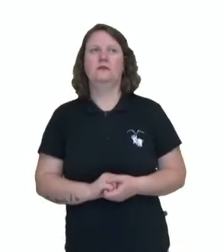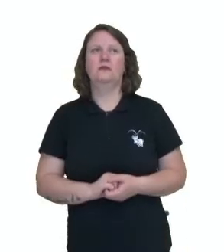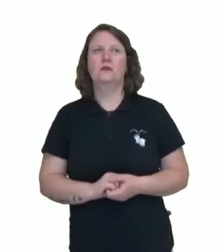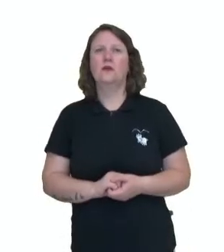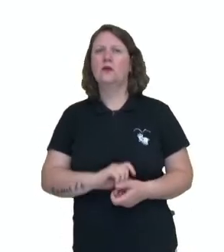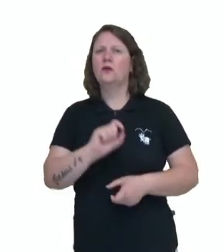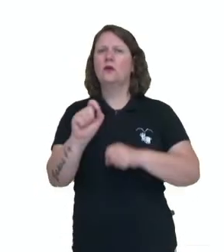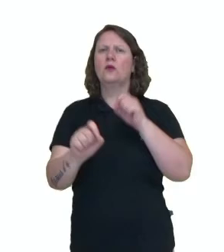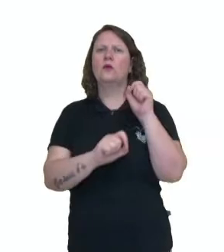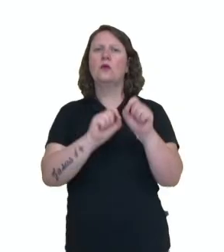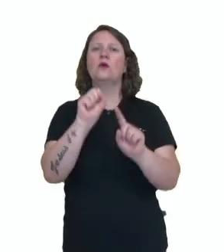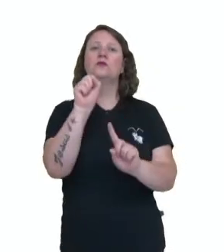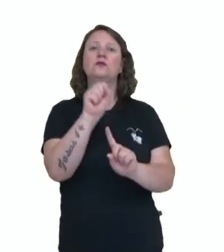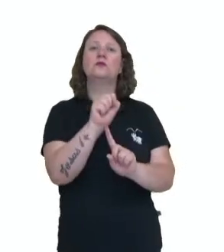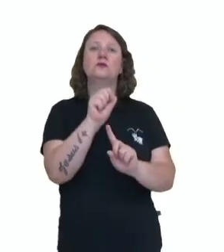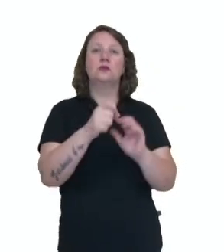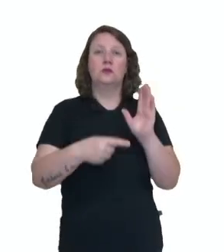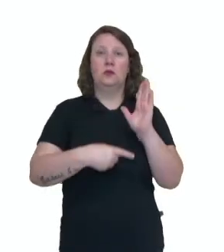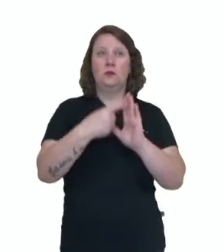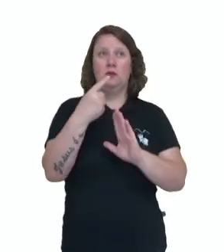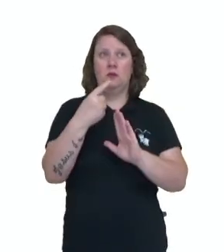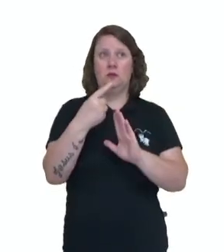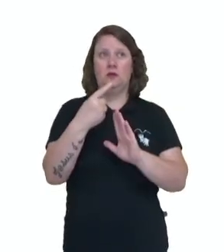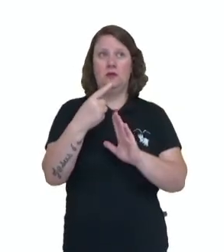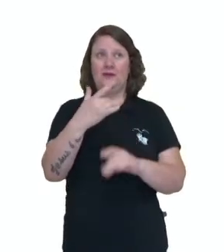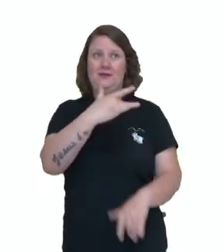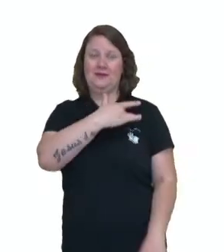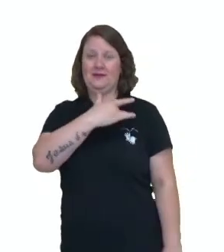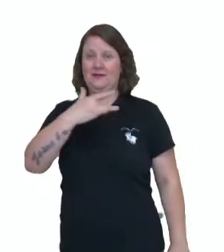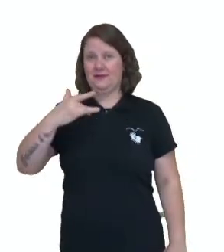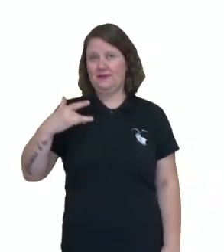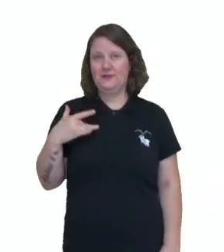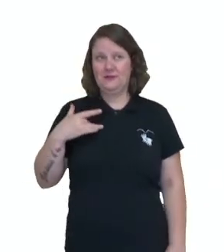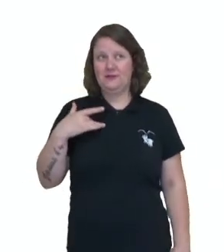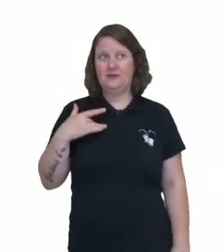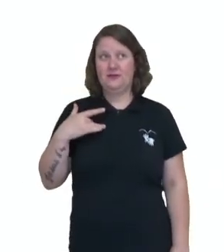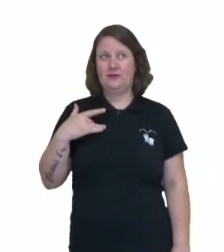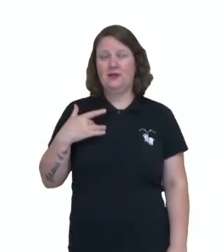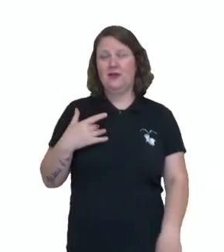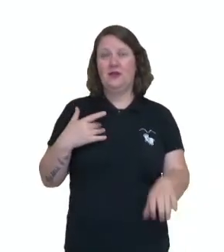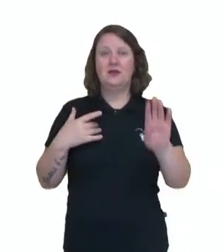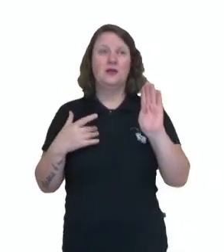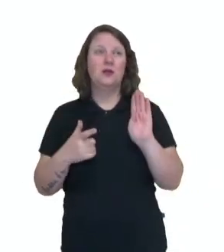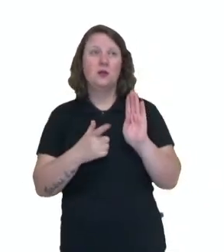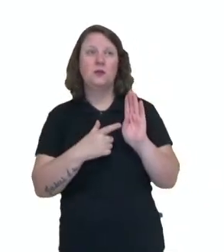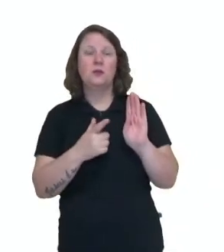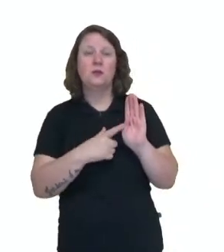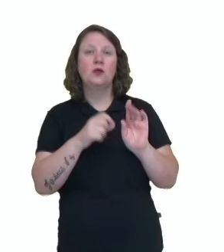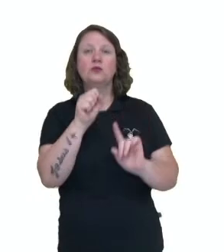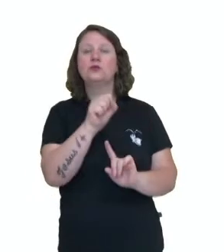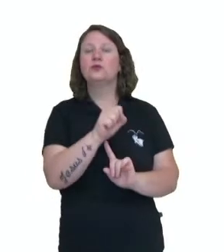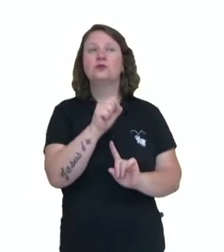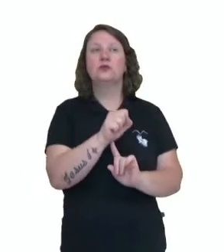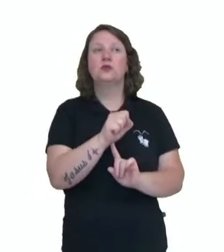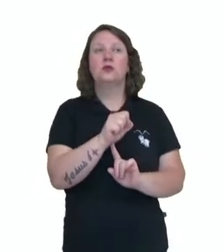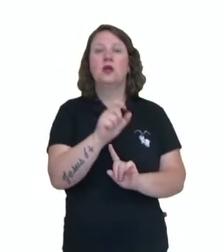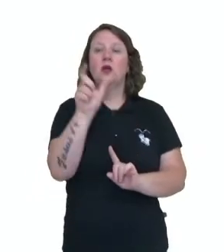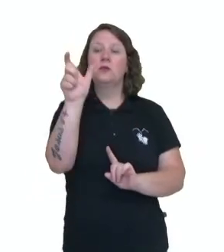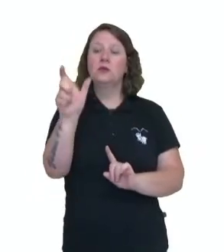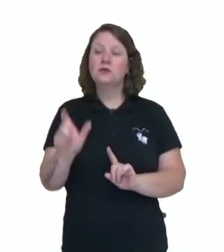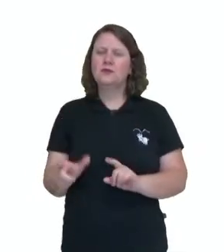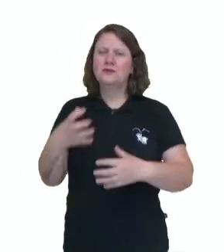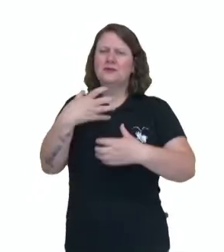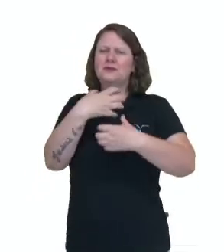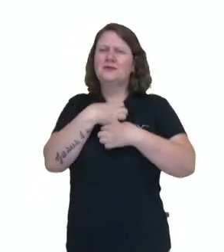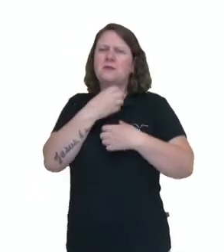Qual é o sujeito da primeira oração? Saúde. Qual que é o sujeito da segunda oração? Que a pessoa sinta-se bem